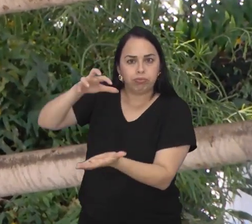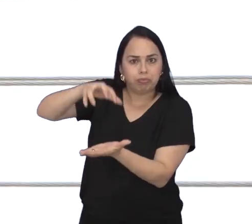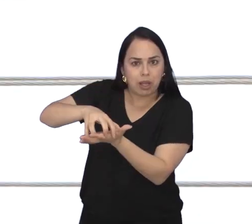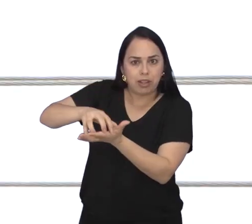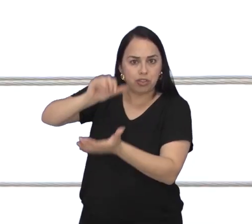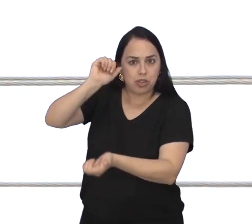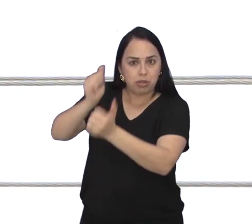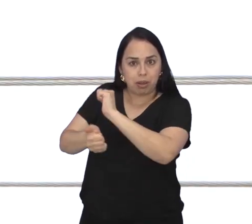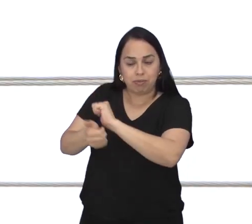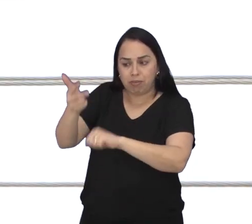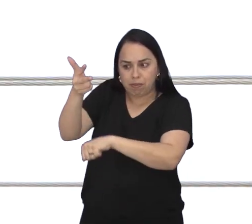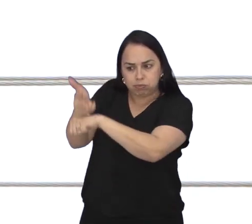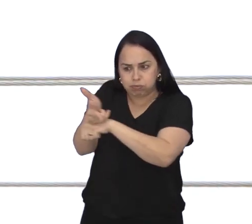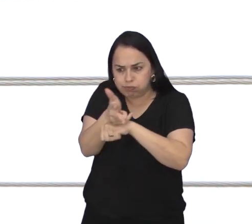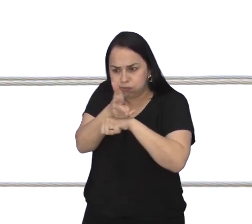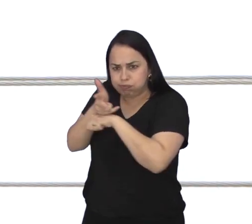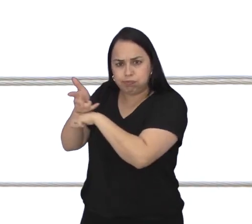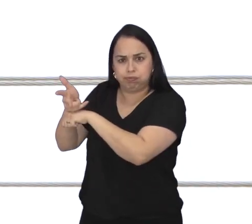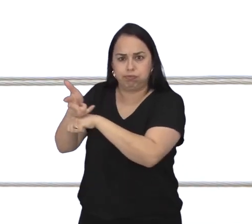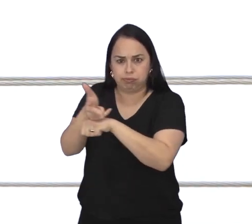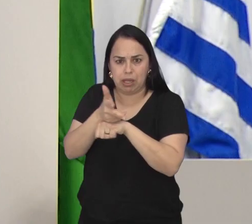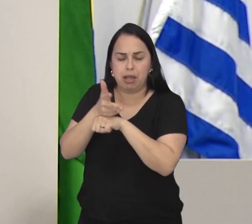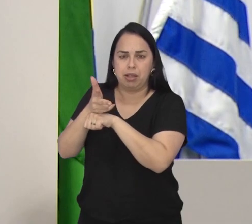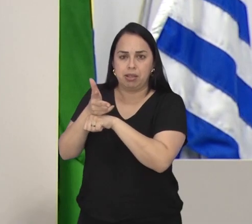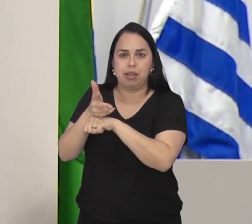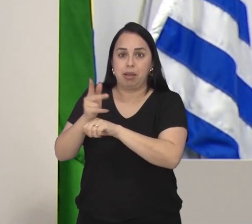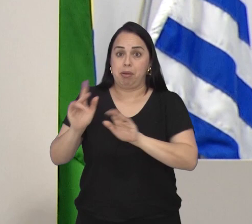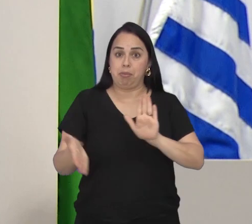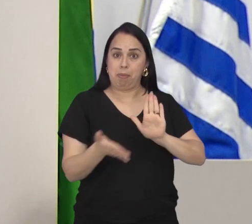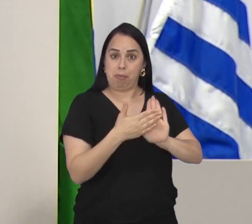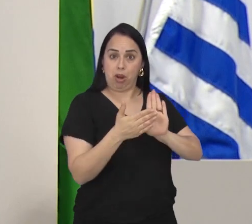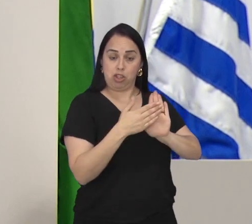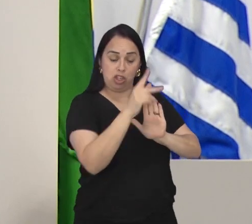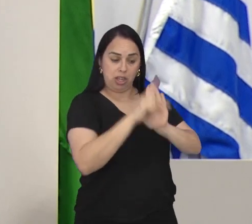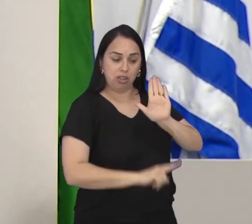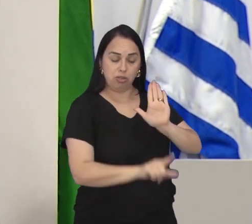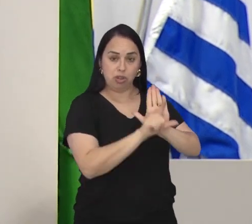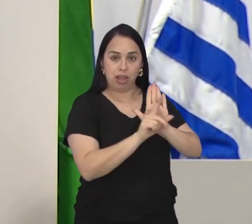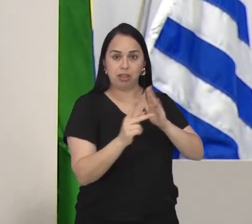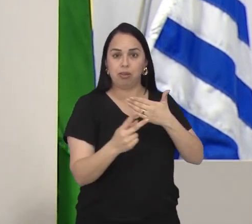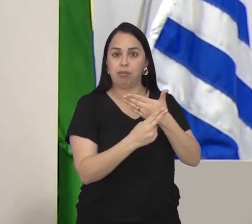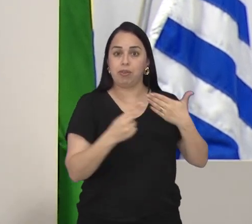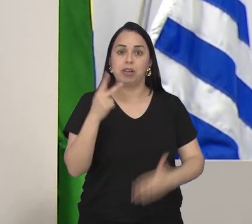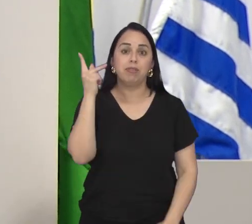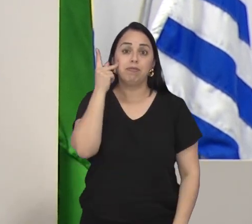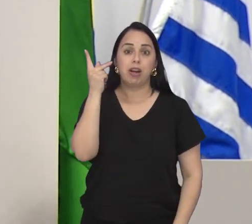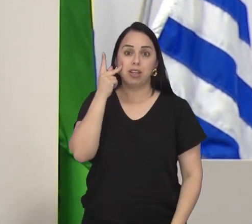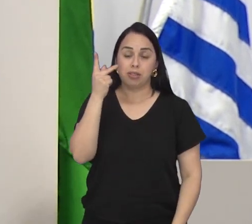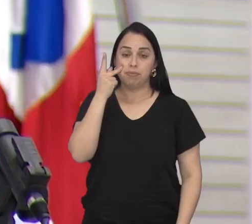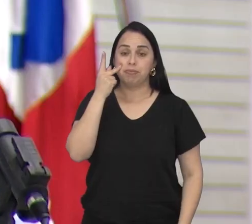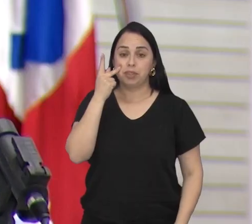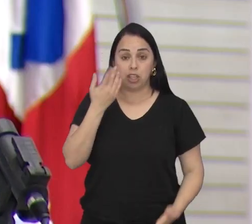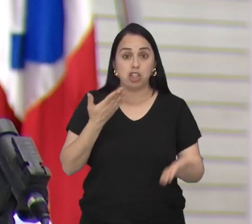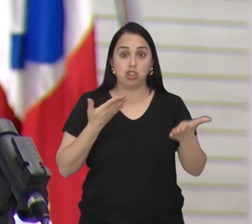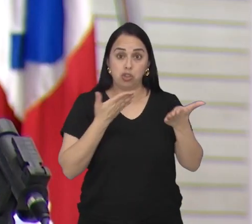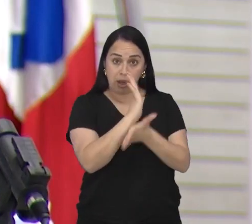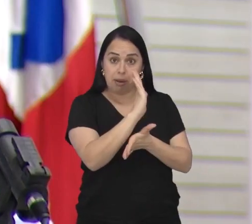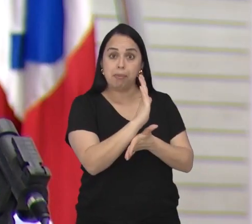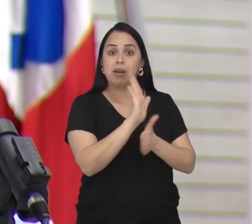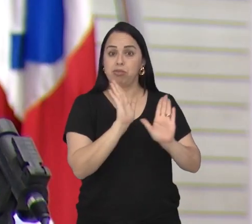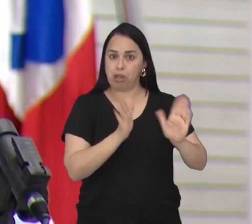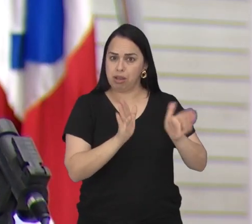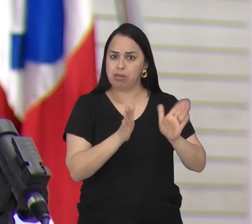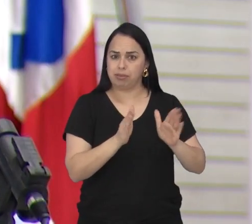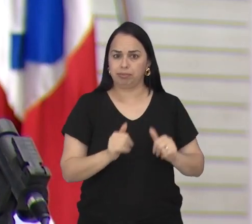cidade devem receber câmeras de monitoramento, medida prevista por um projeto de lei do vereador Rafael Pascucci, aprovado